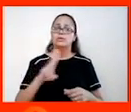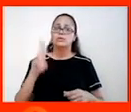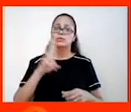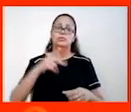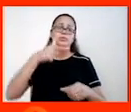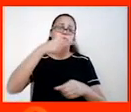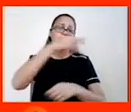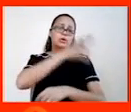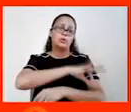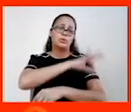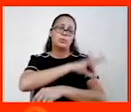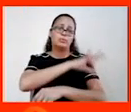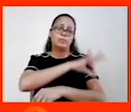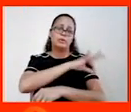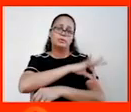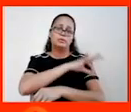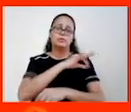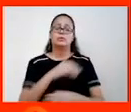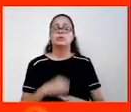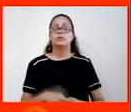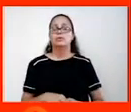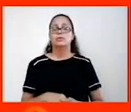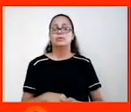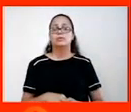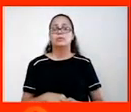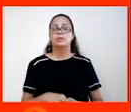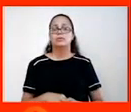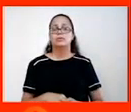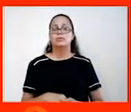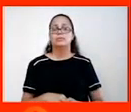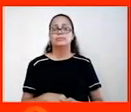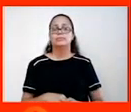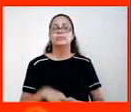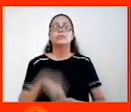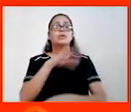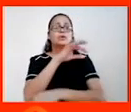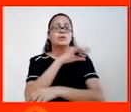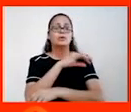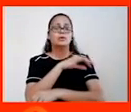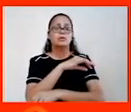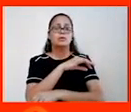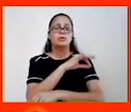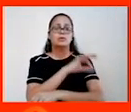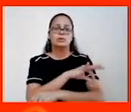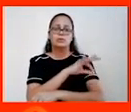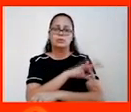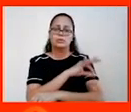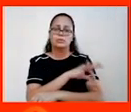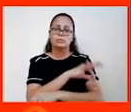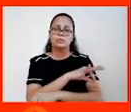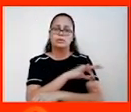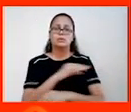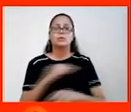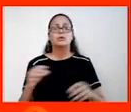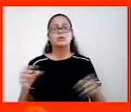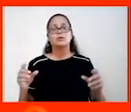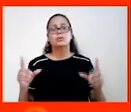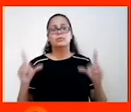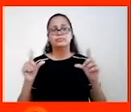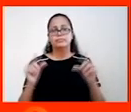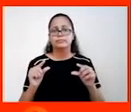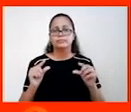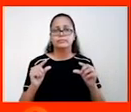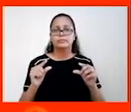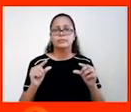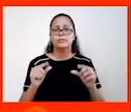recurso não renovável, certo? Ou seja, a natureza não é capaz de produzi-lo continuamente. Uma hora vai se esgotar e nem